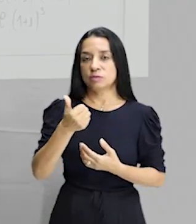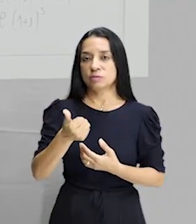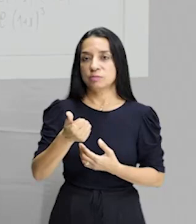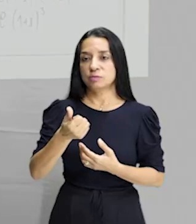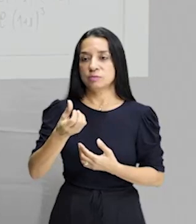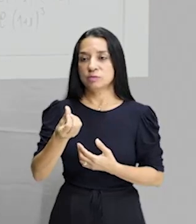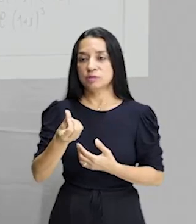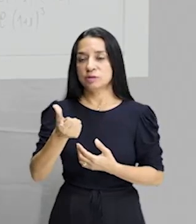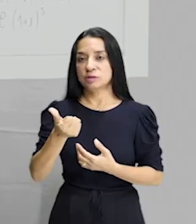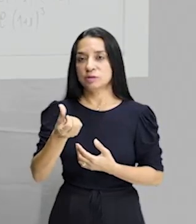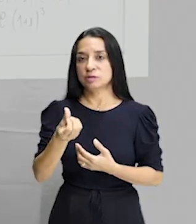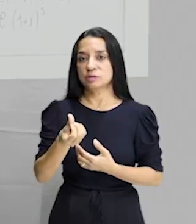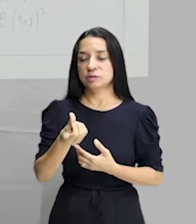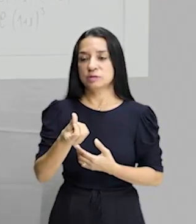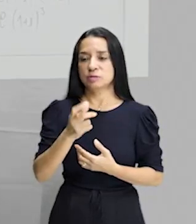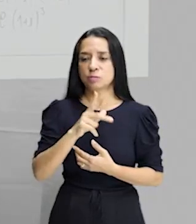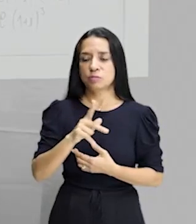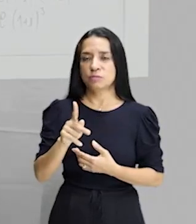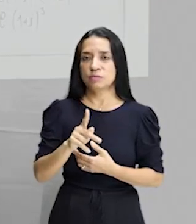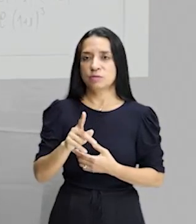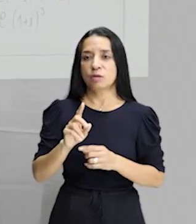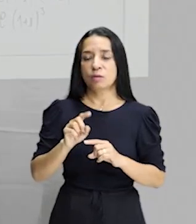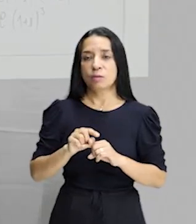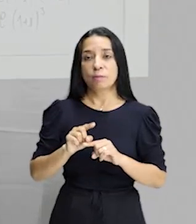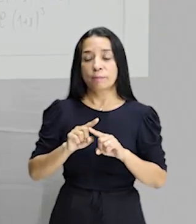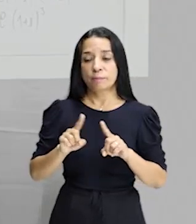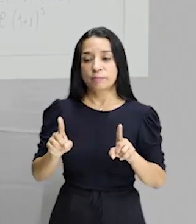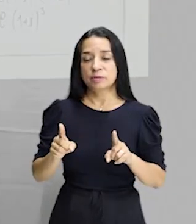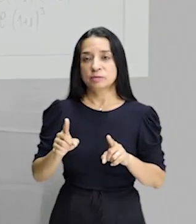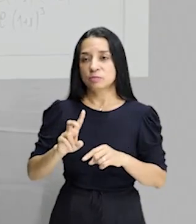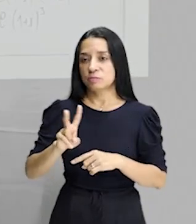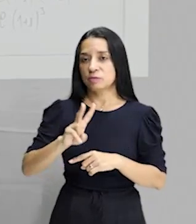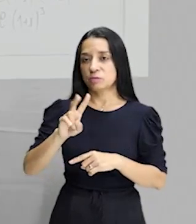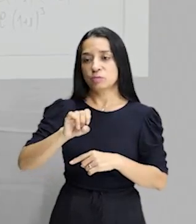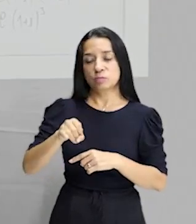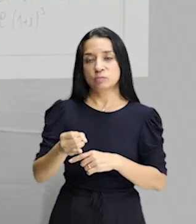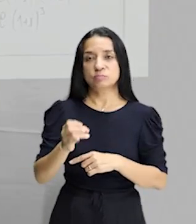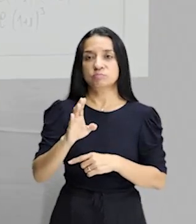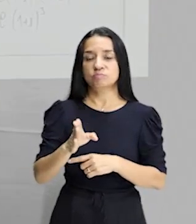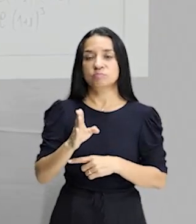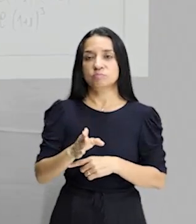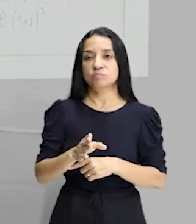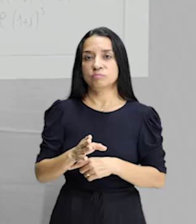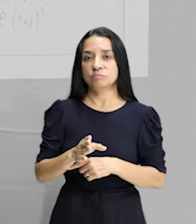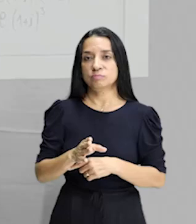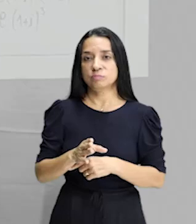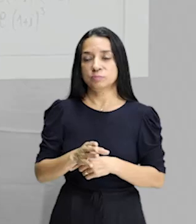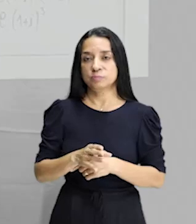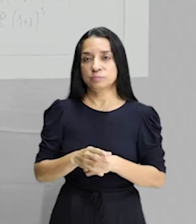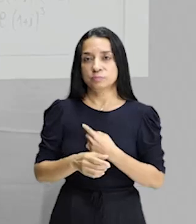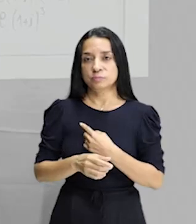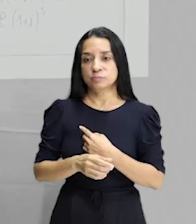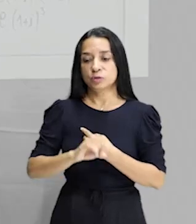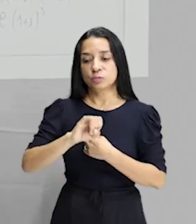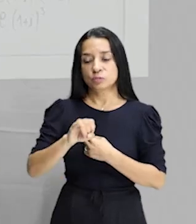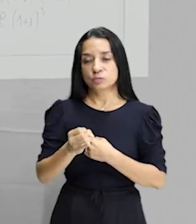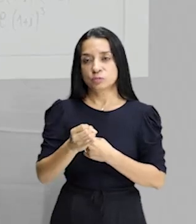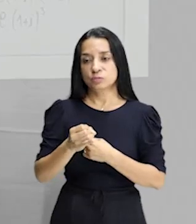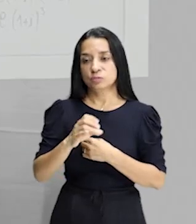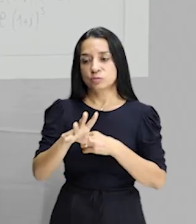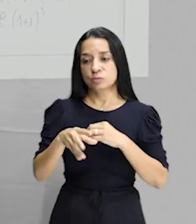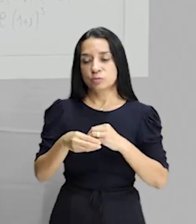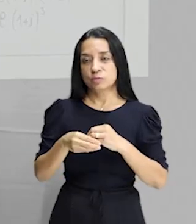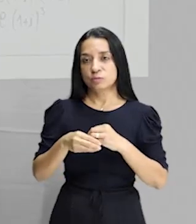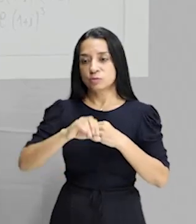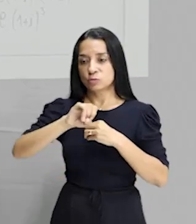41.616 professor mas já foi esse valor que já tá com juros é que popularmente chama juro composto e